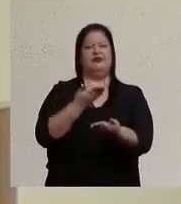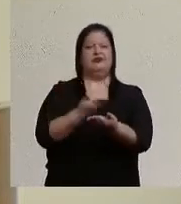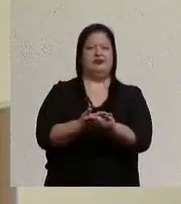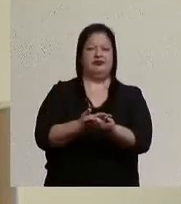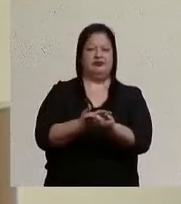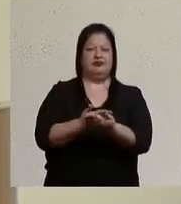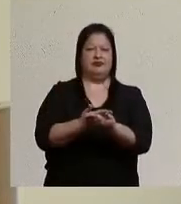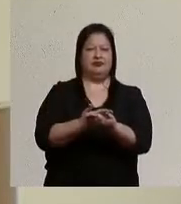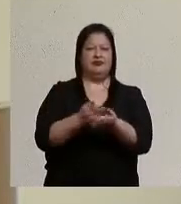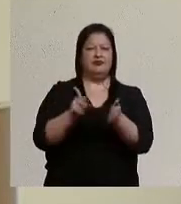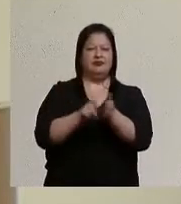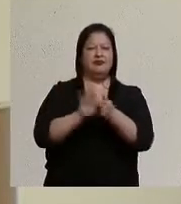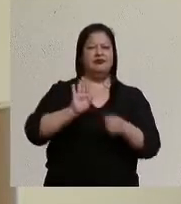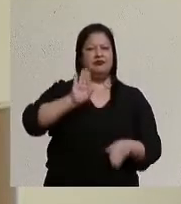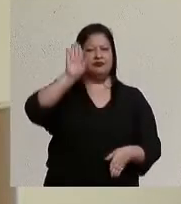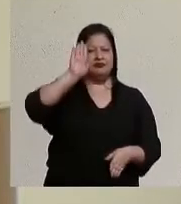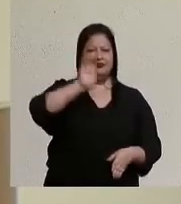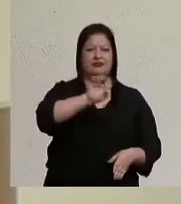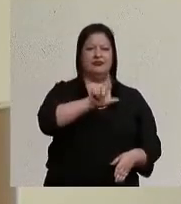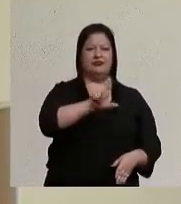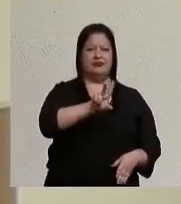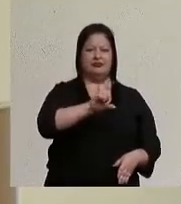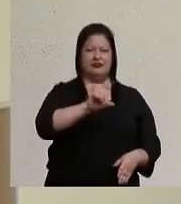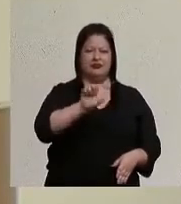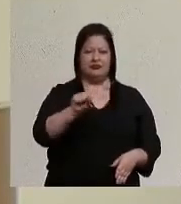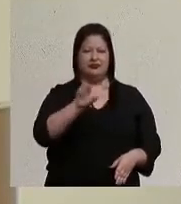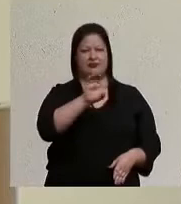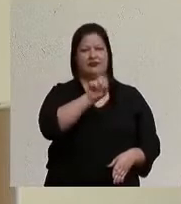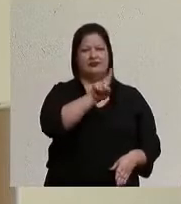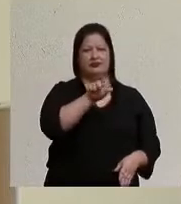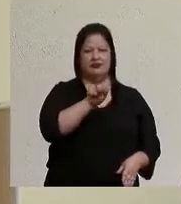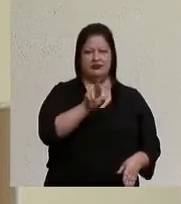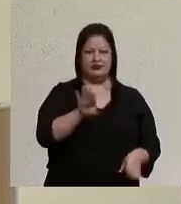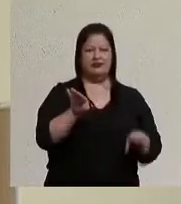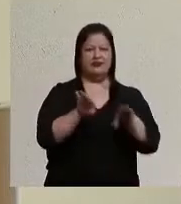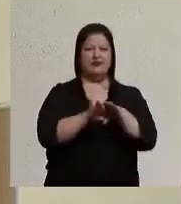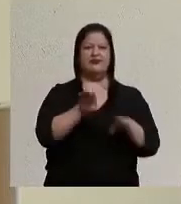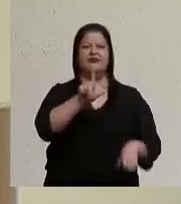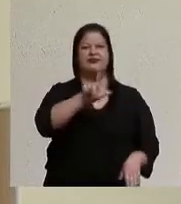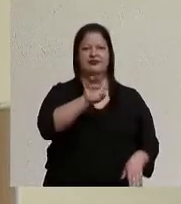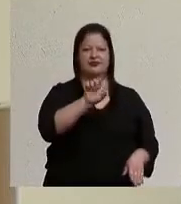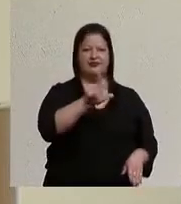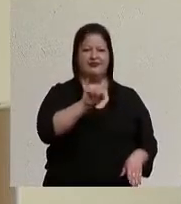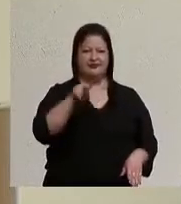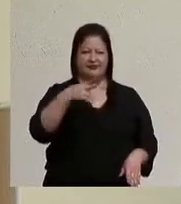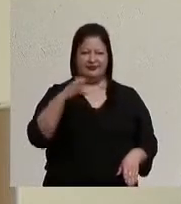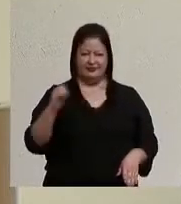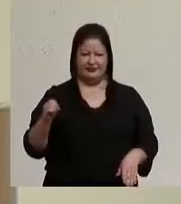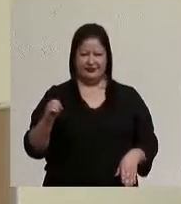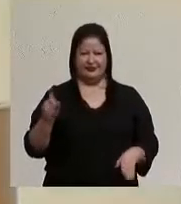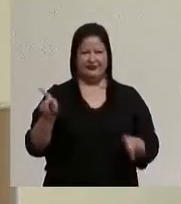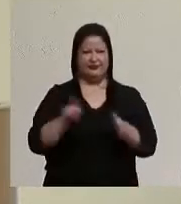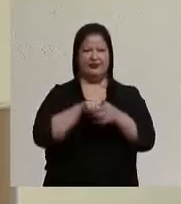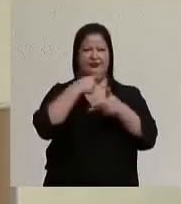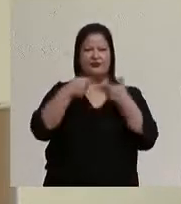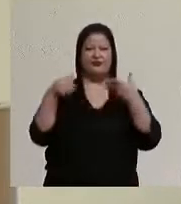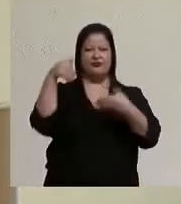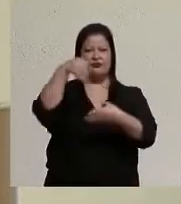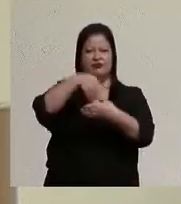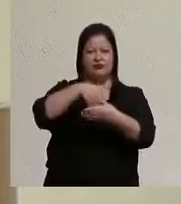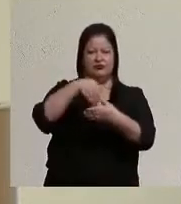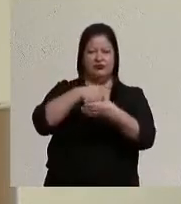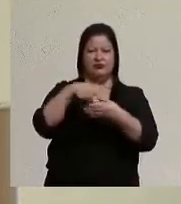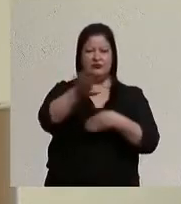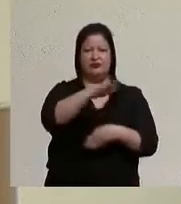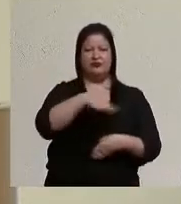nos nossos candidatos Elvis César César e Leon os candidatos mais votados